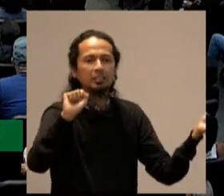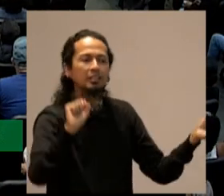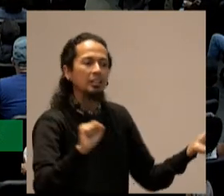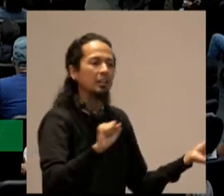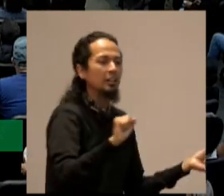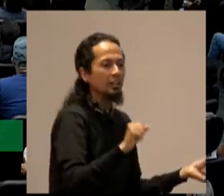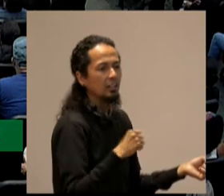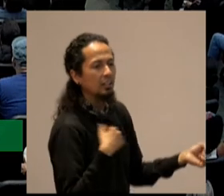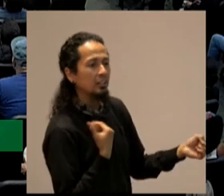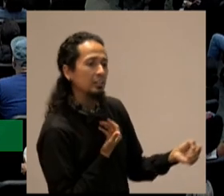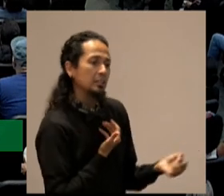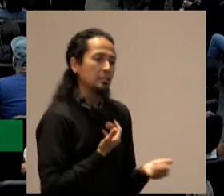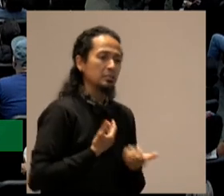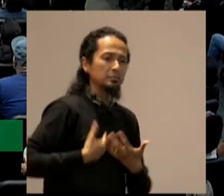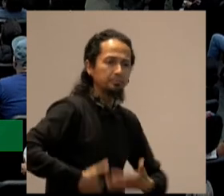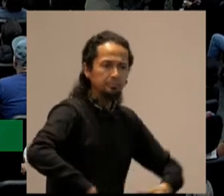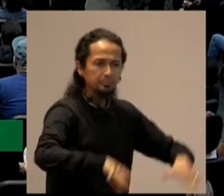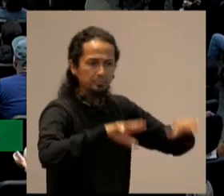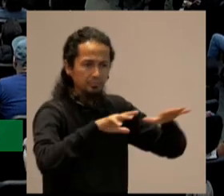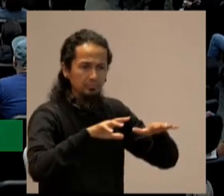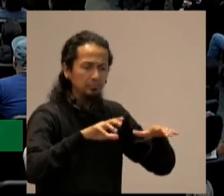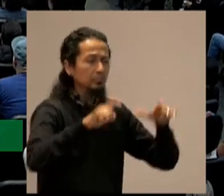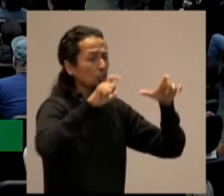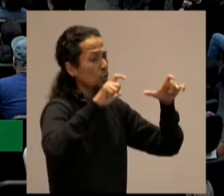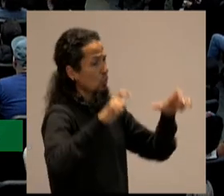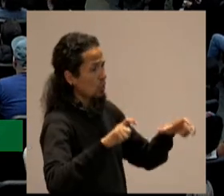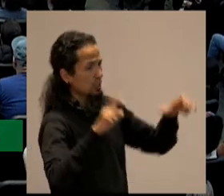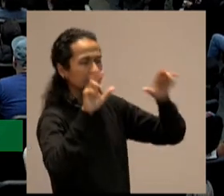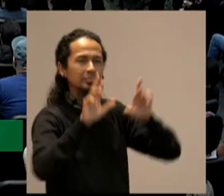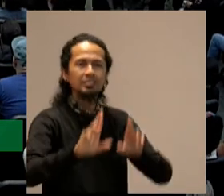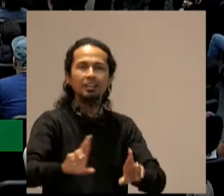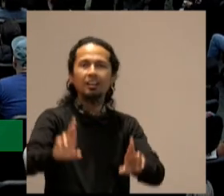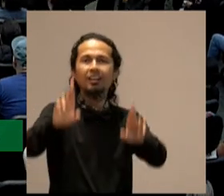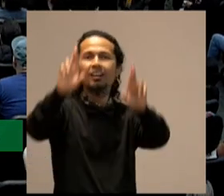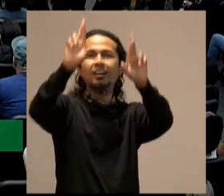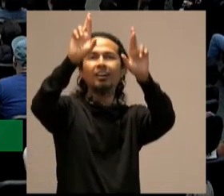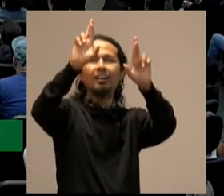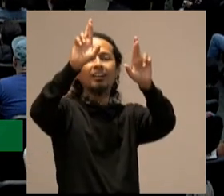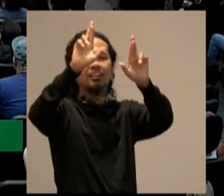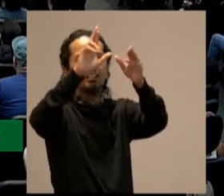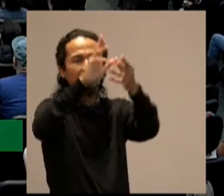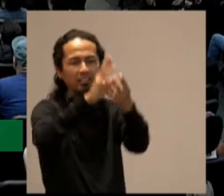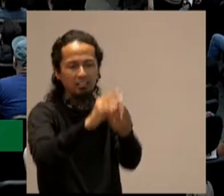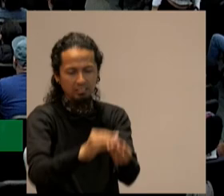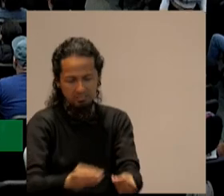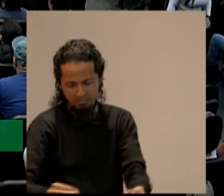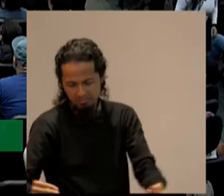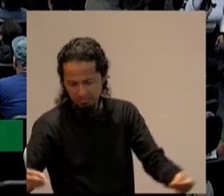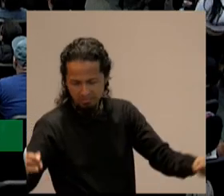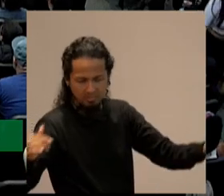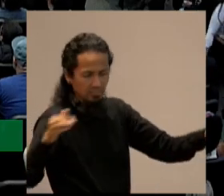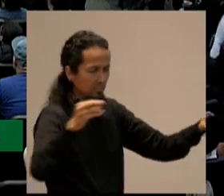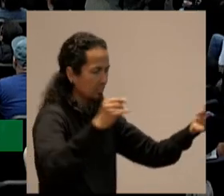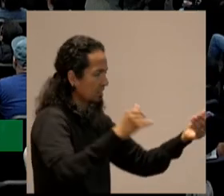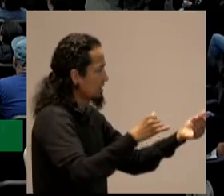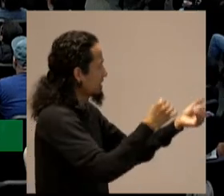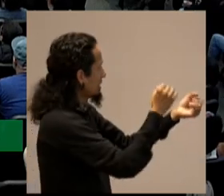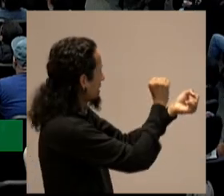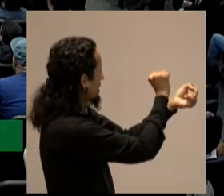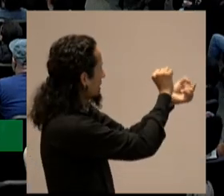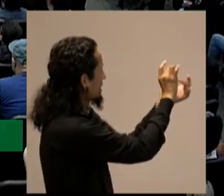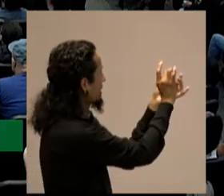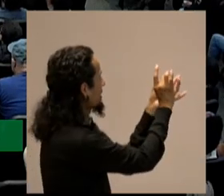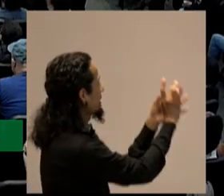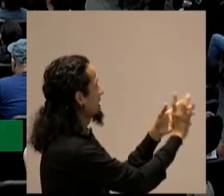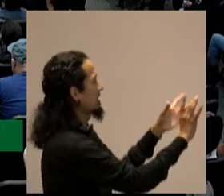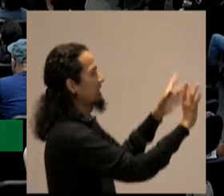e gravata, onde a esperança sucumbiu. Vejo a liberdade